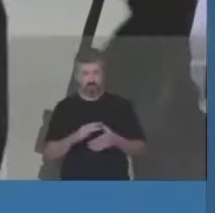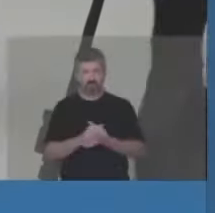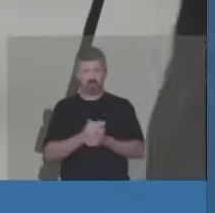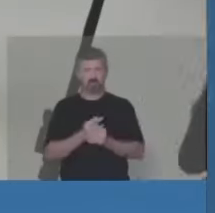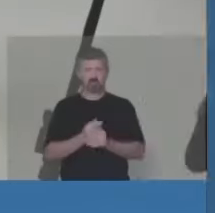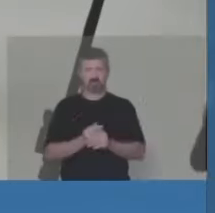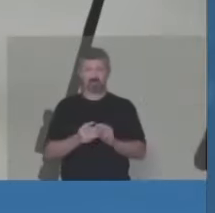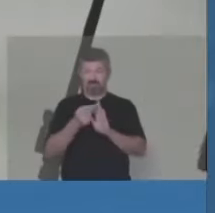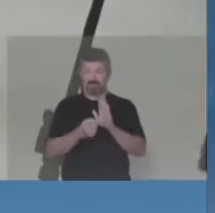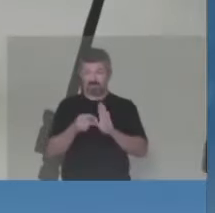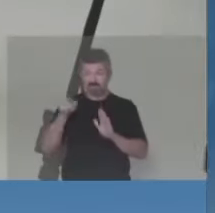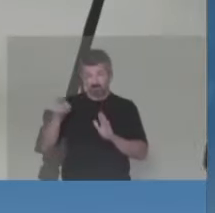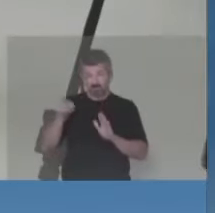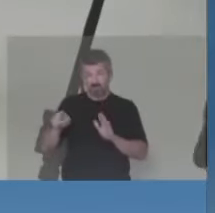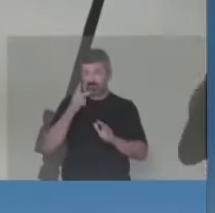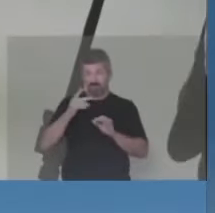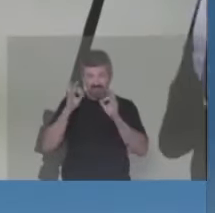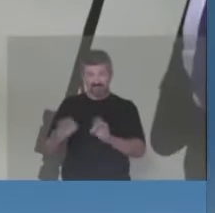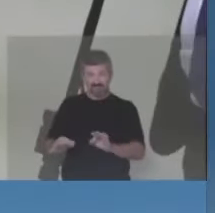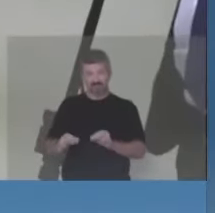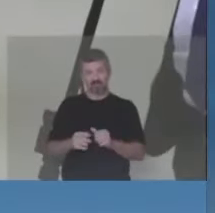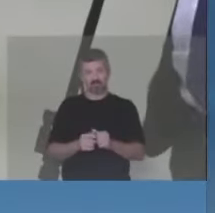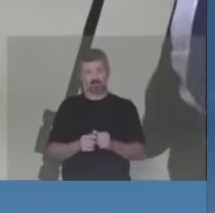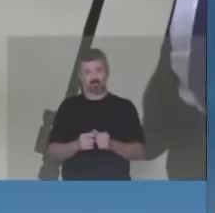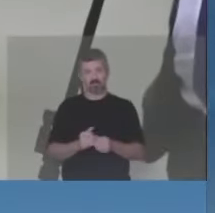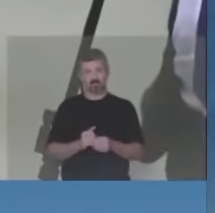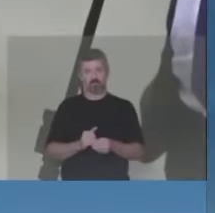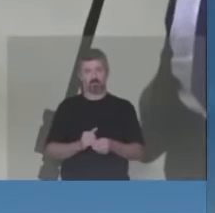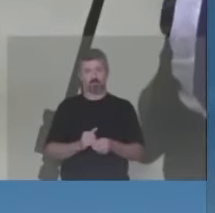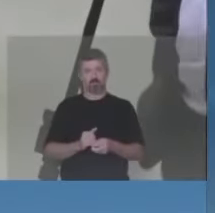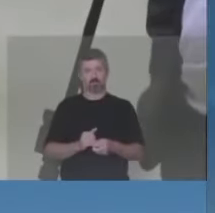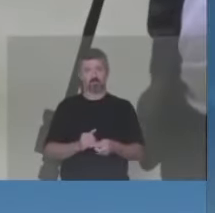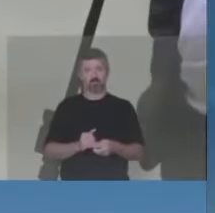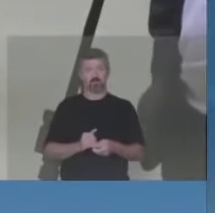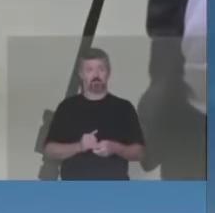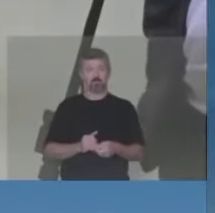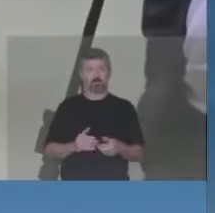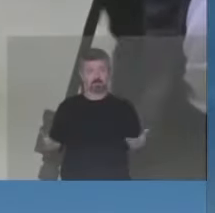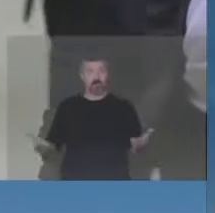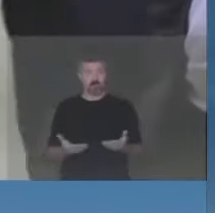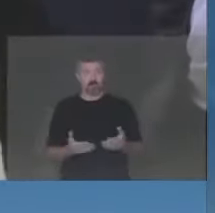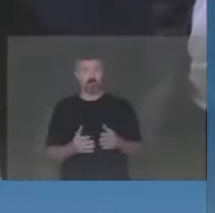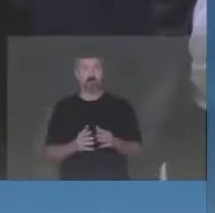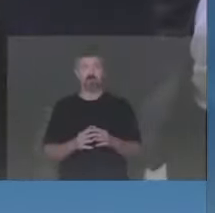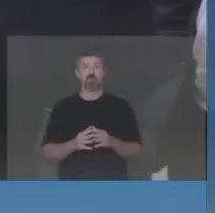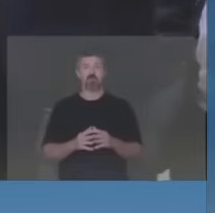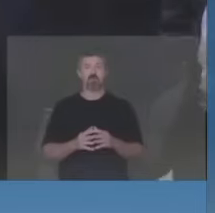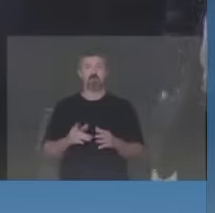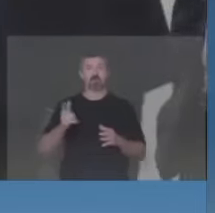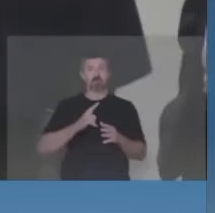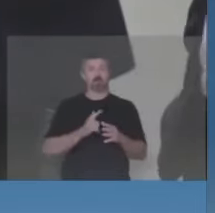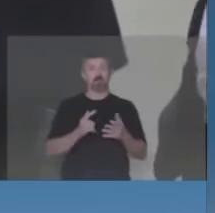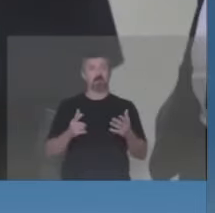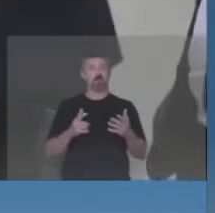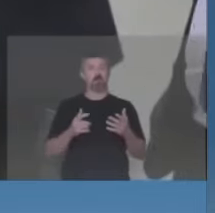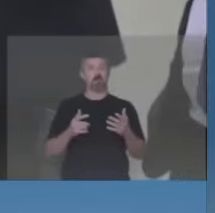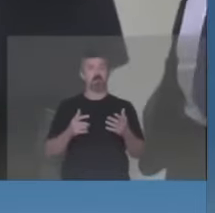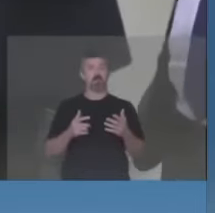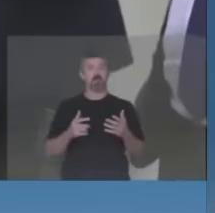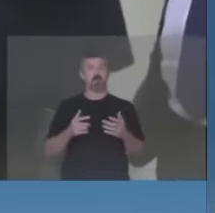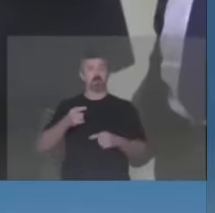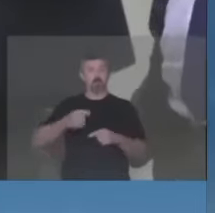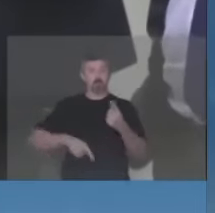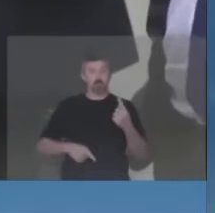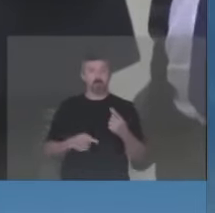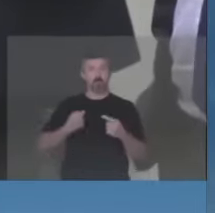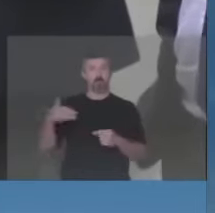Esse projeto trata exatamente disso. Mas eu falo também. Porque nós estamos diante de um procedimento que impede